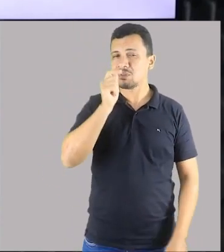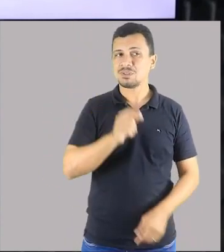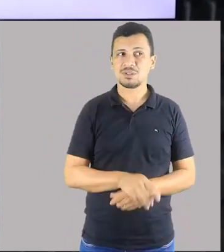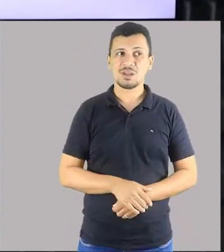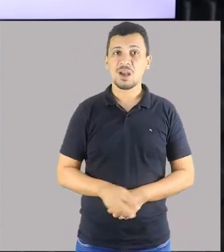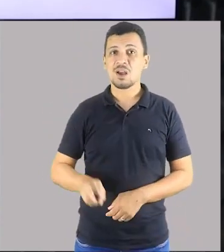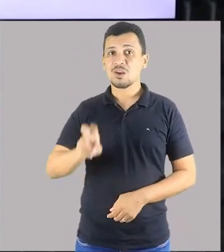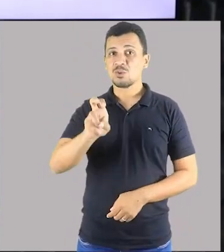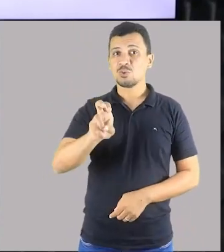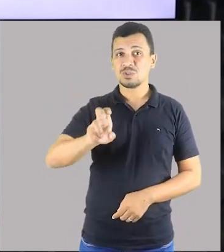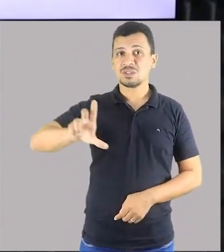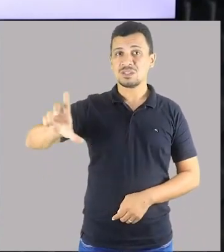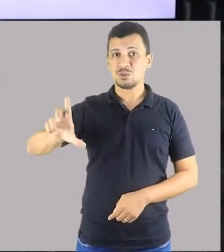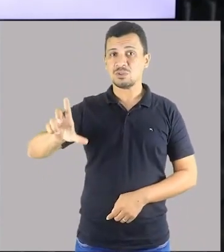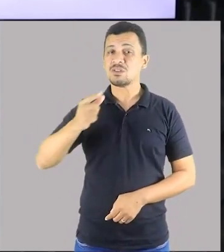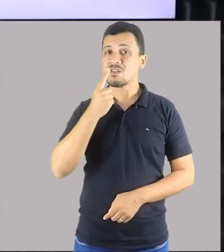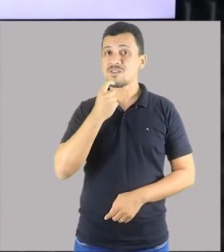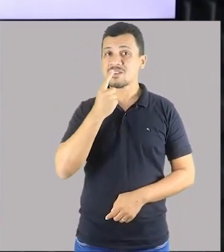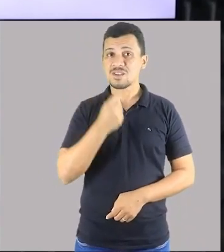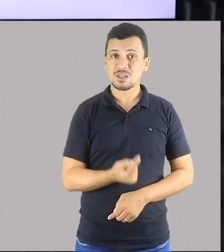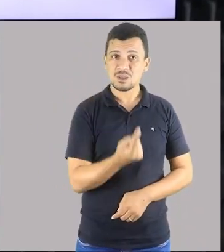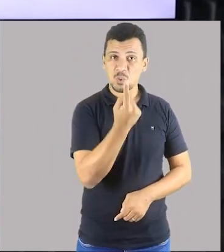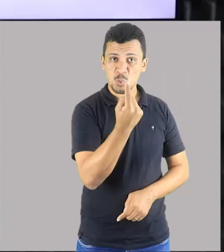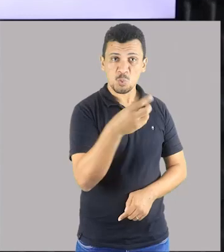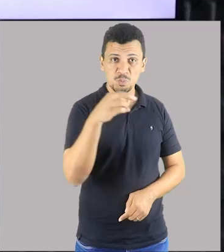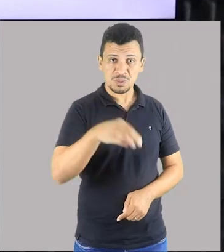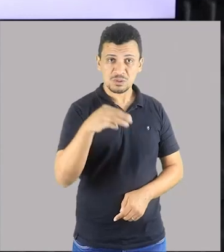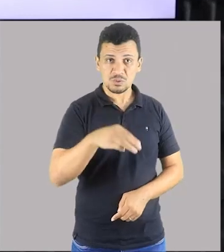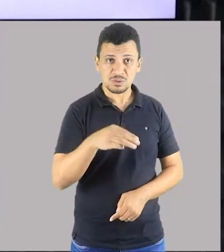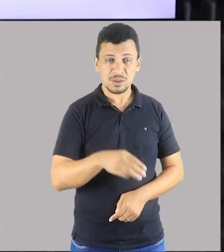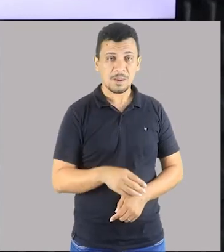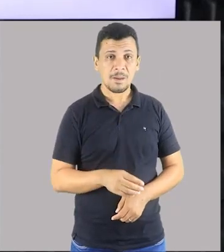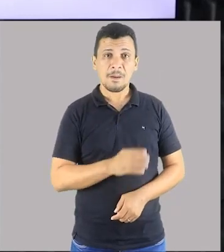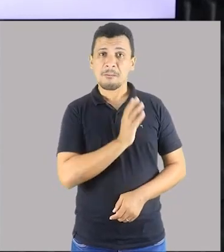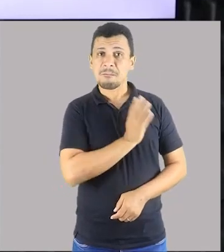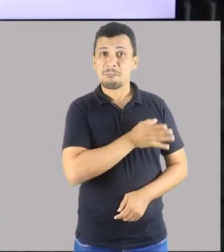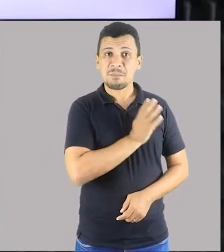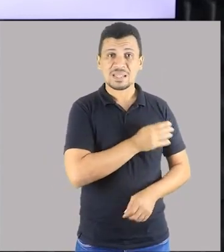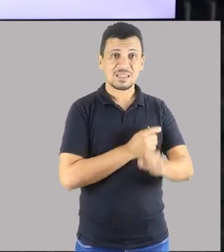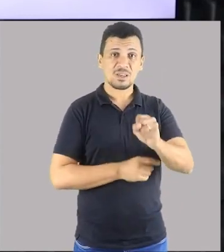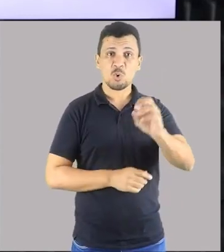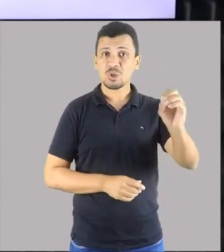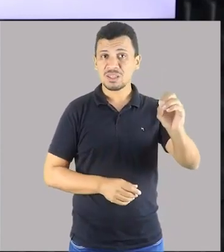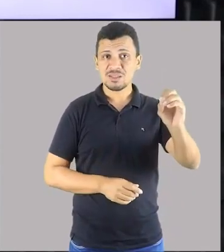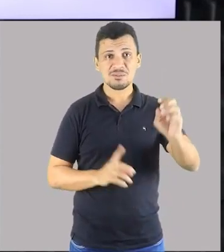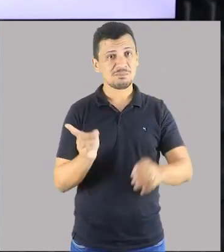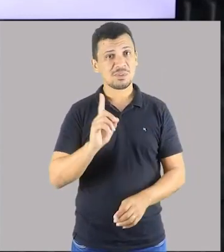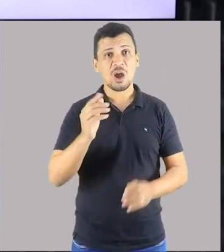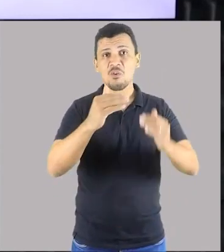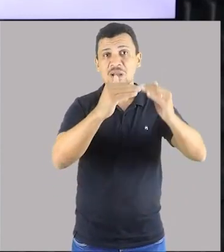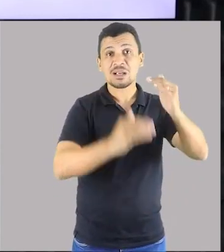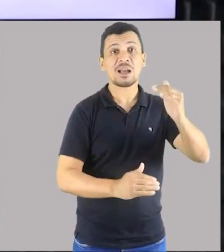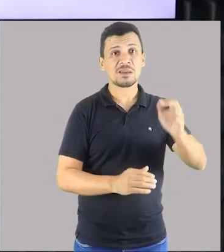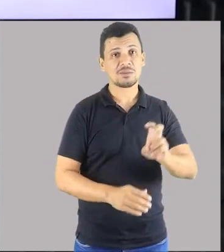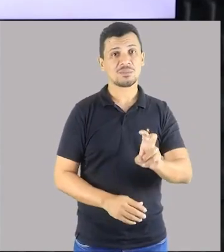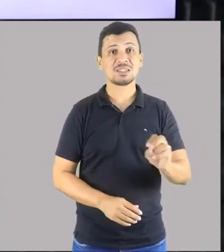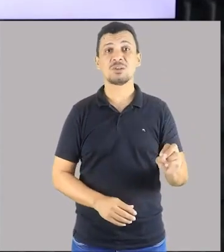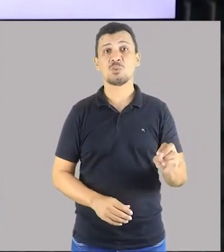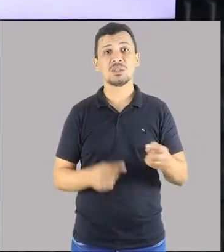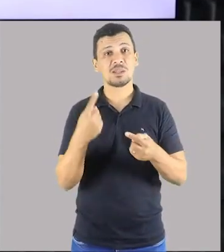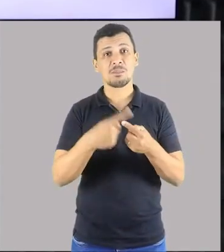litros de sangue que é necessário em 1 minuto, em vez de ele bater 80 vezes, ele vai bater só 50, porque ele está